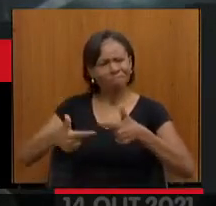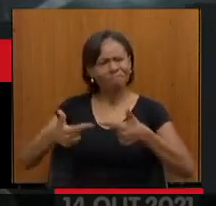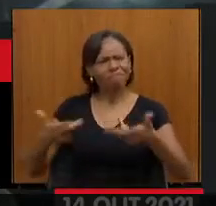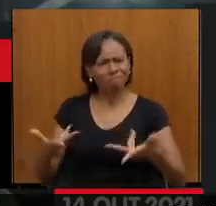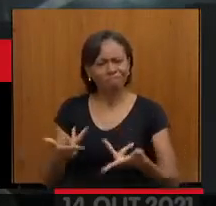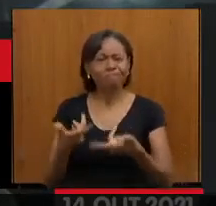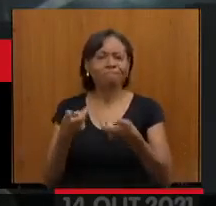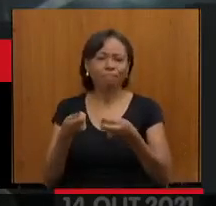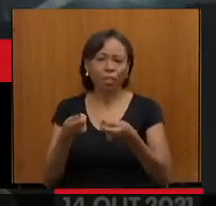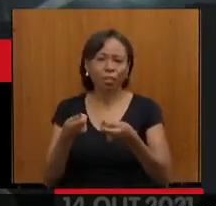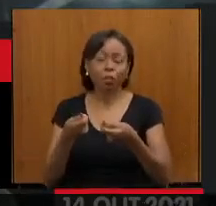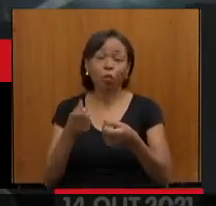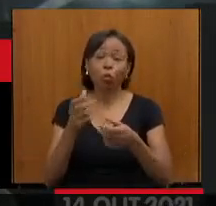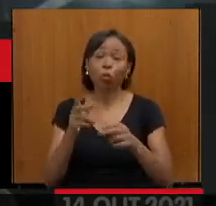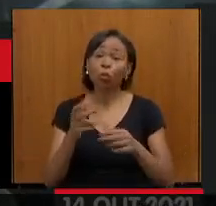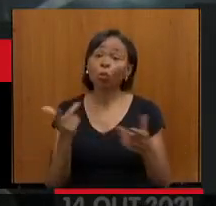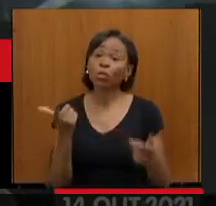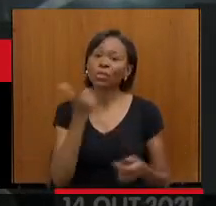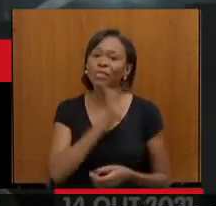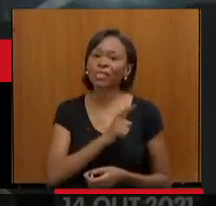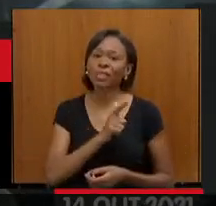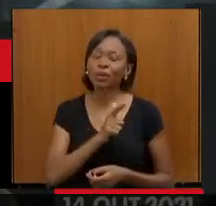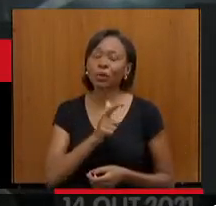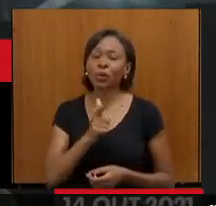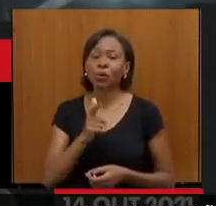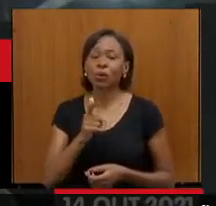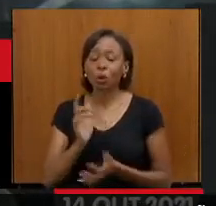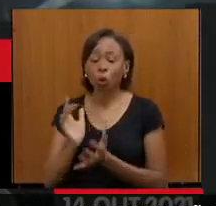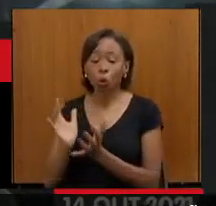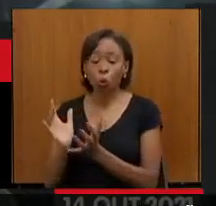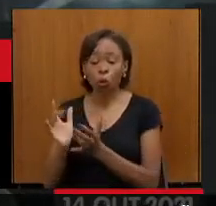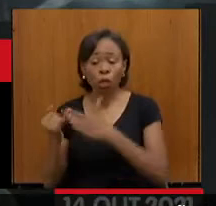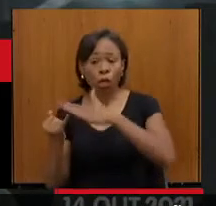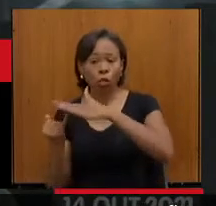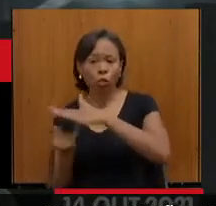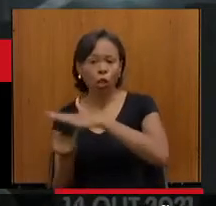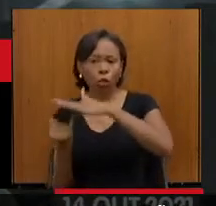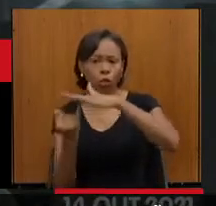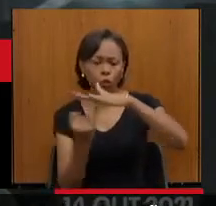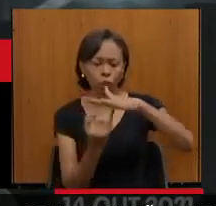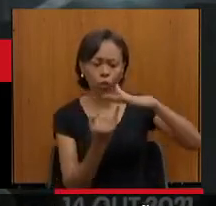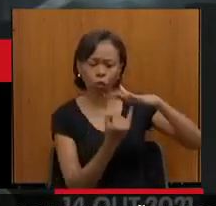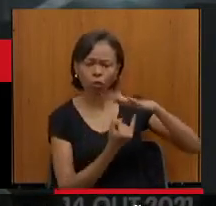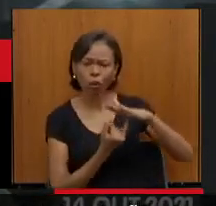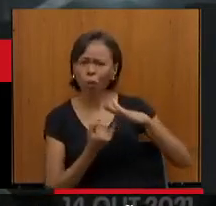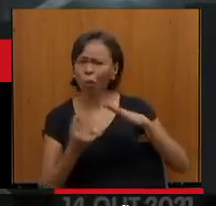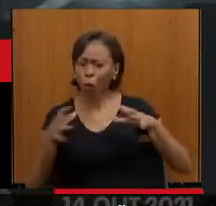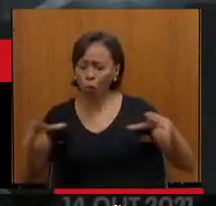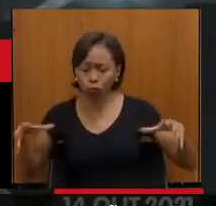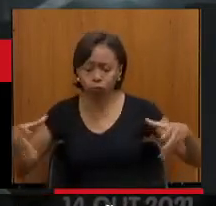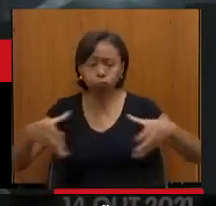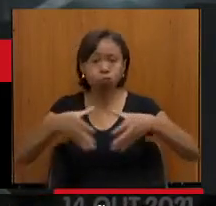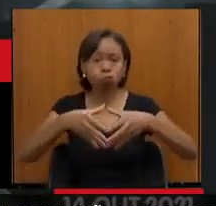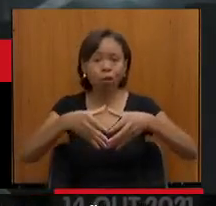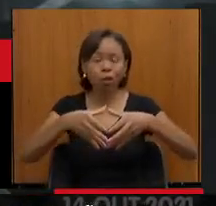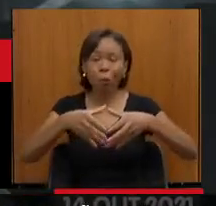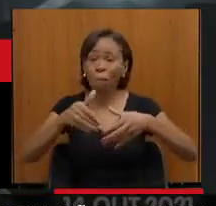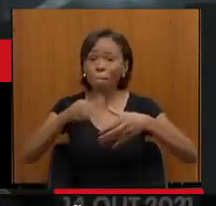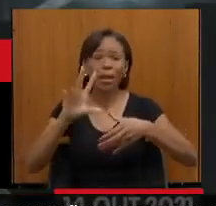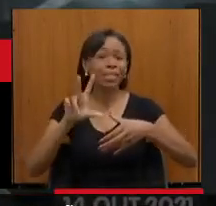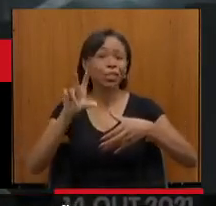juntar mais de 50 entidades em todo o Brasil em torno da aliança. E é